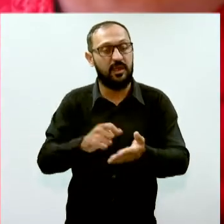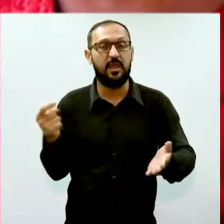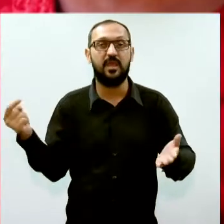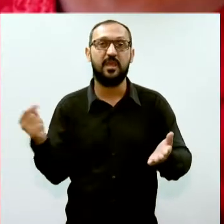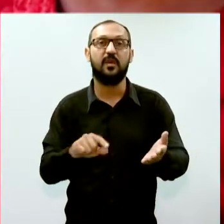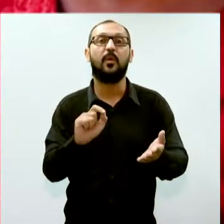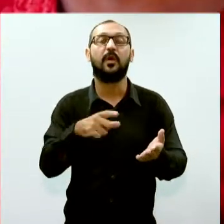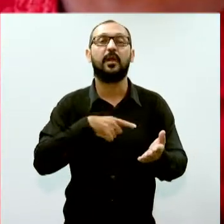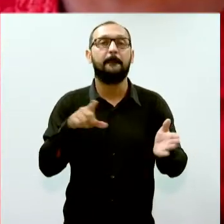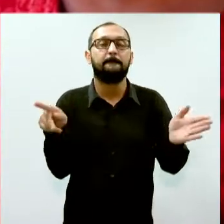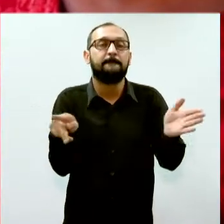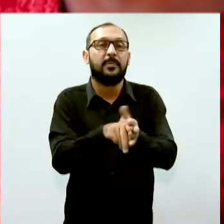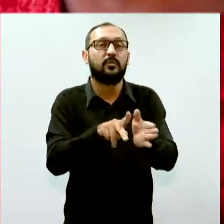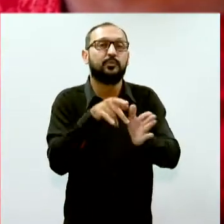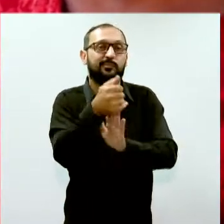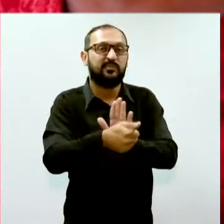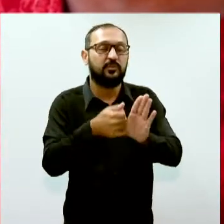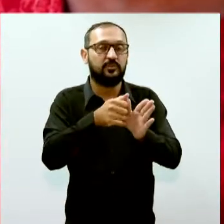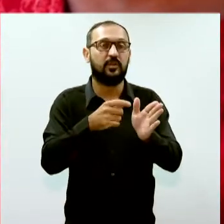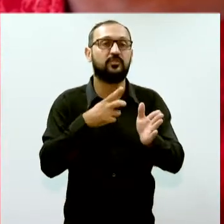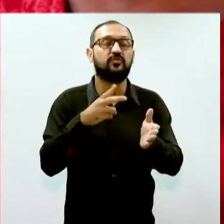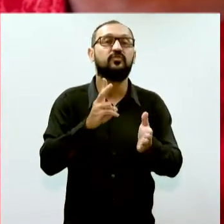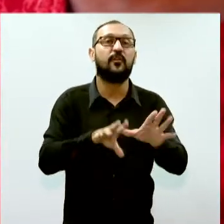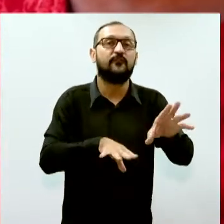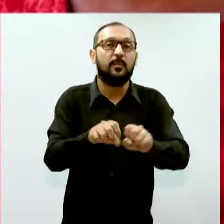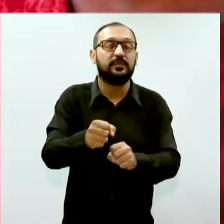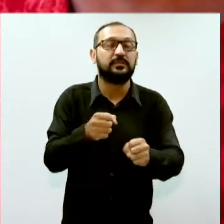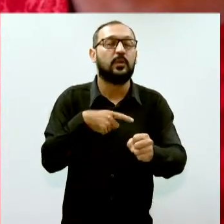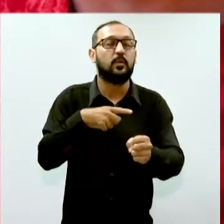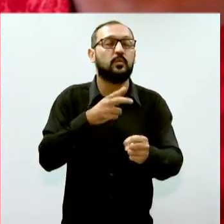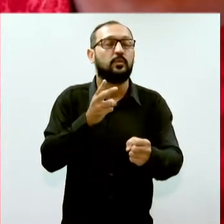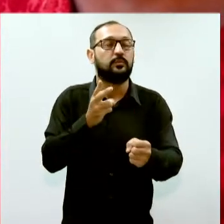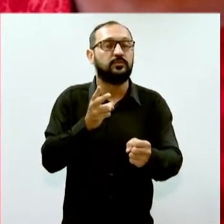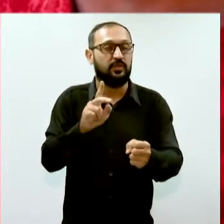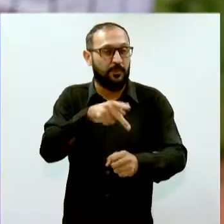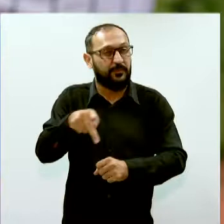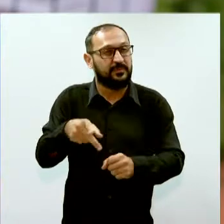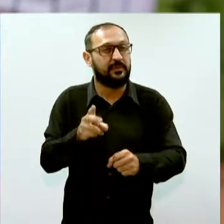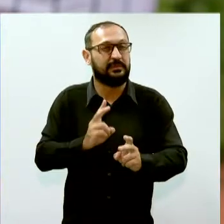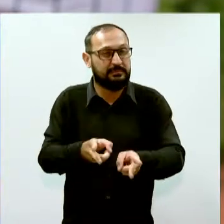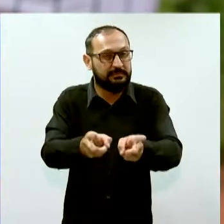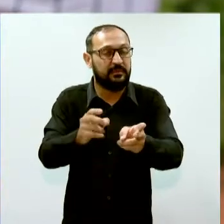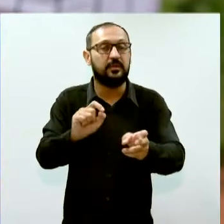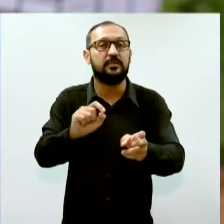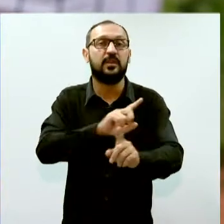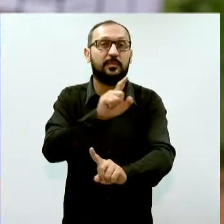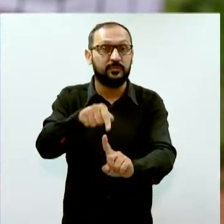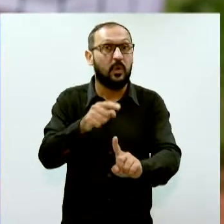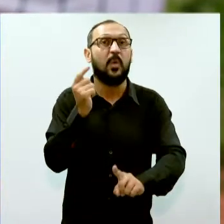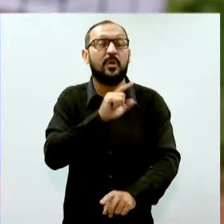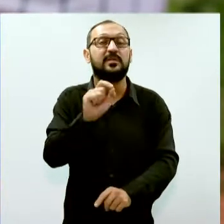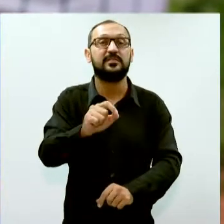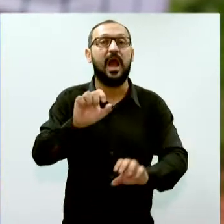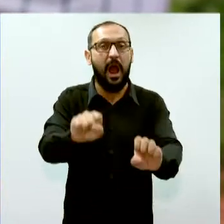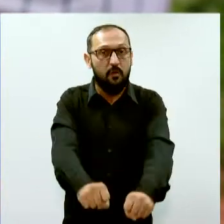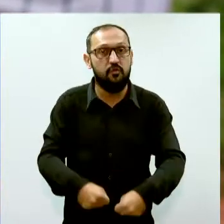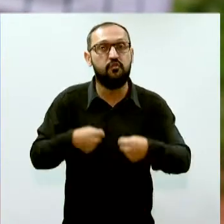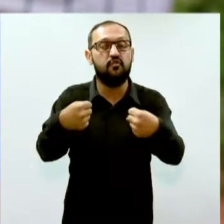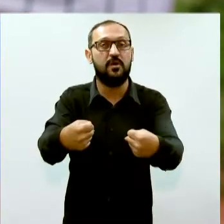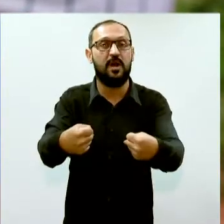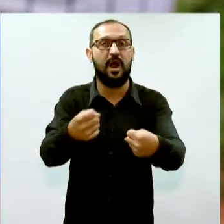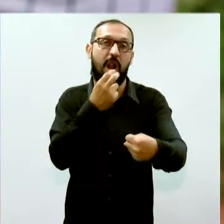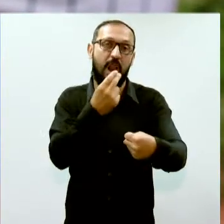que é resultado de um projeto de formação continuada de professores, ele atinge esse objetivo de fortalecer